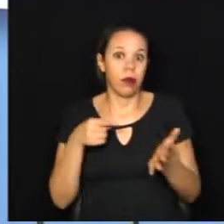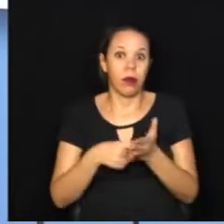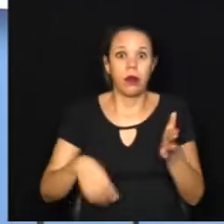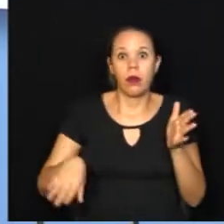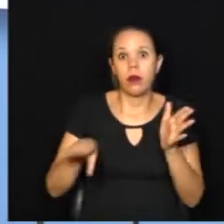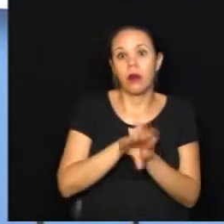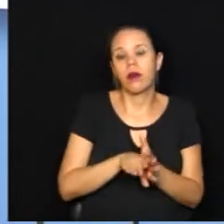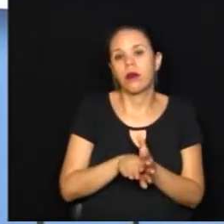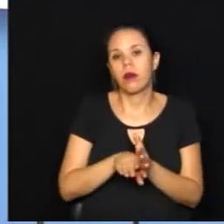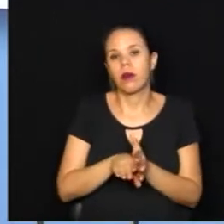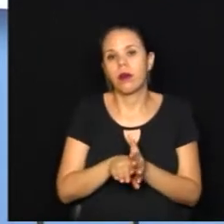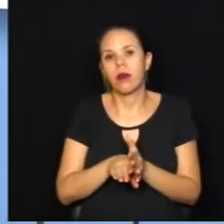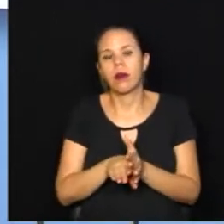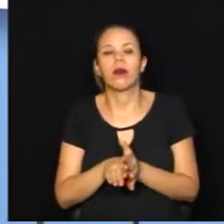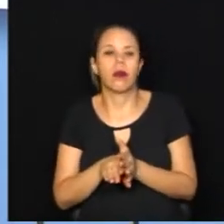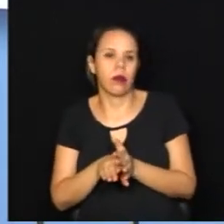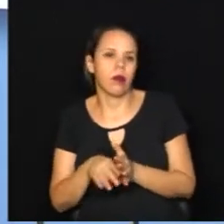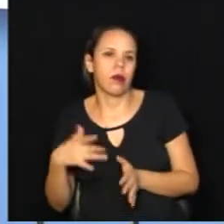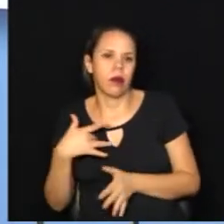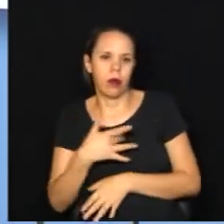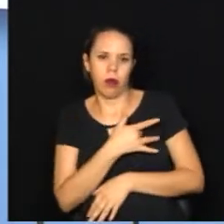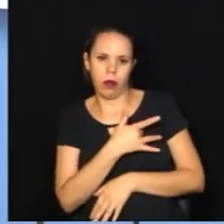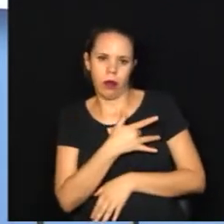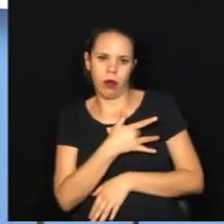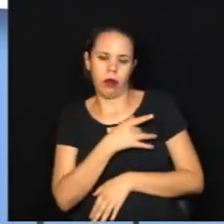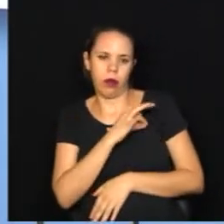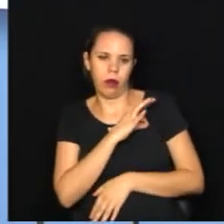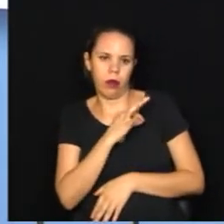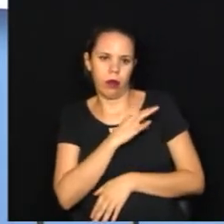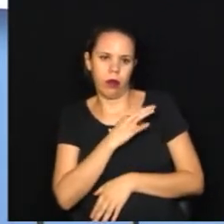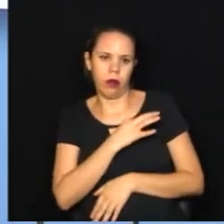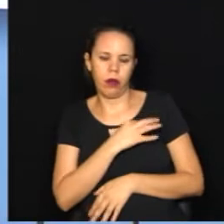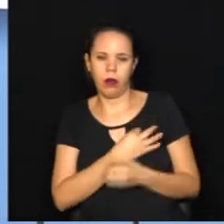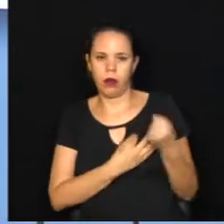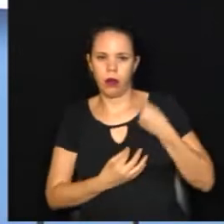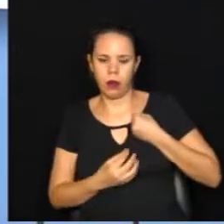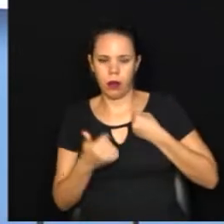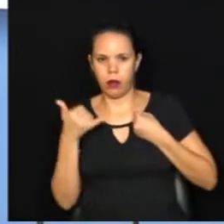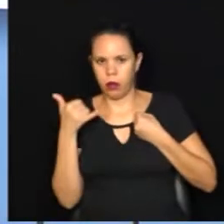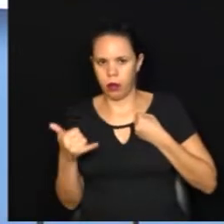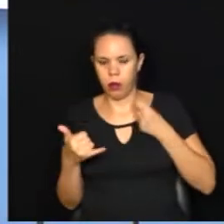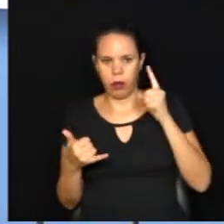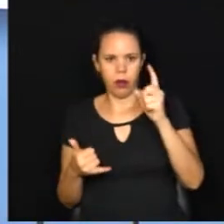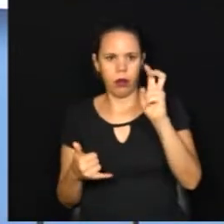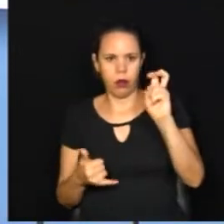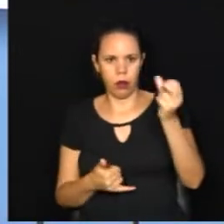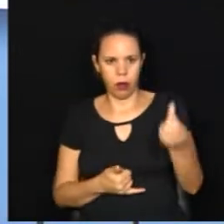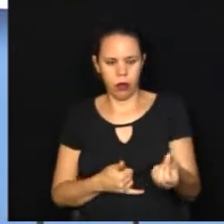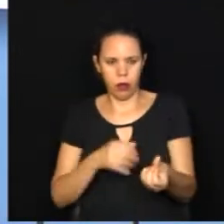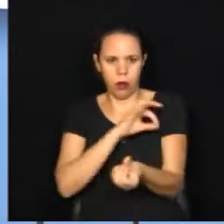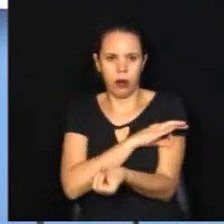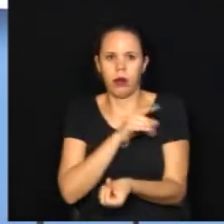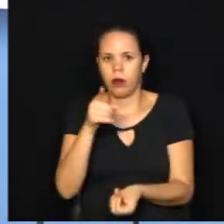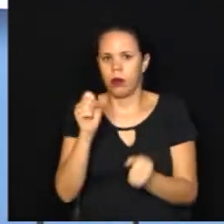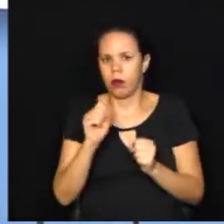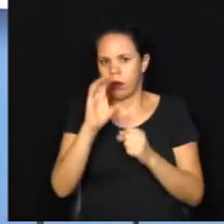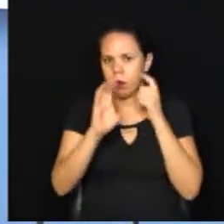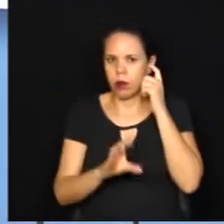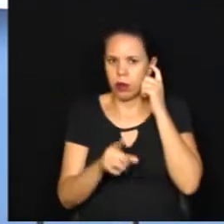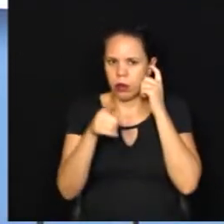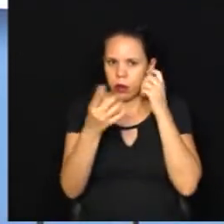de lacração. A vigilância percorreu nesta quinta-feira Jardim das Oliveiras, Jardim Proença, Vila Lemos,